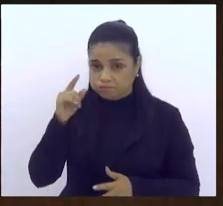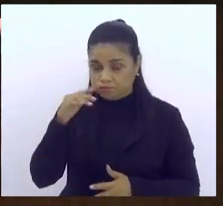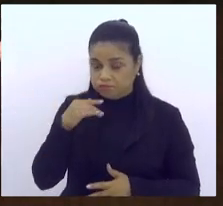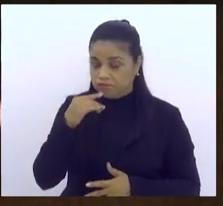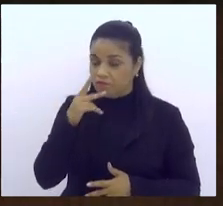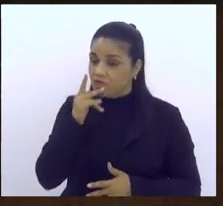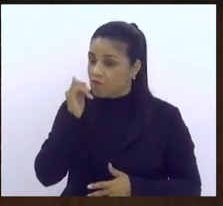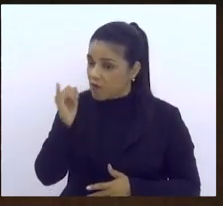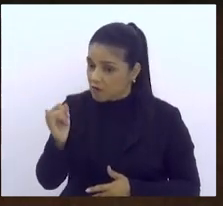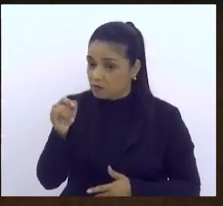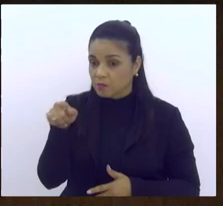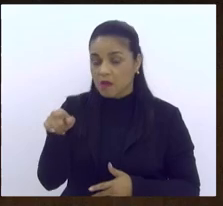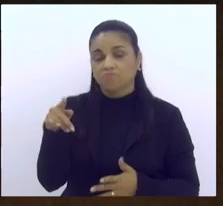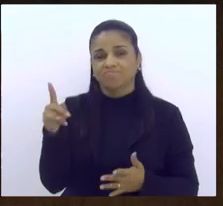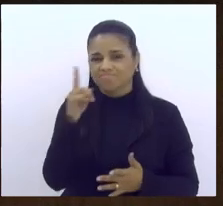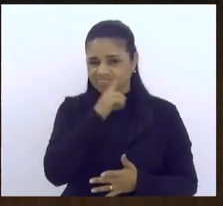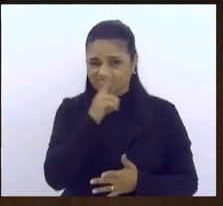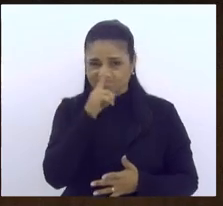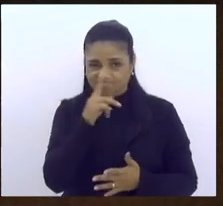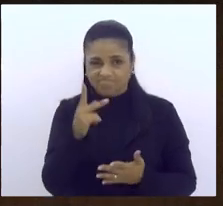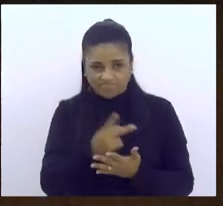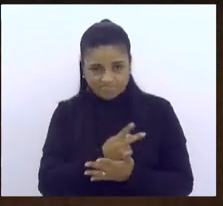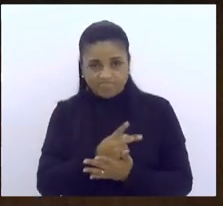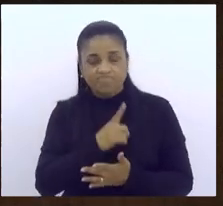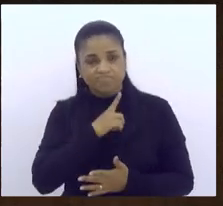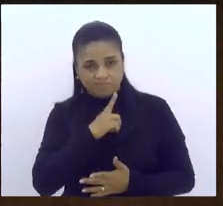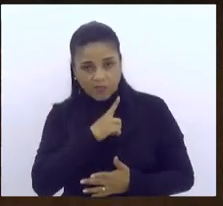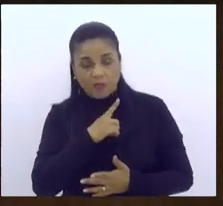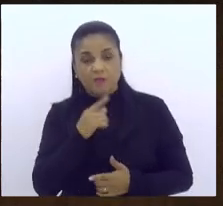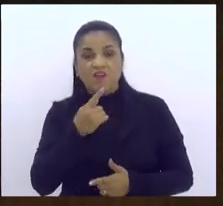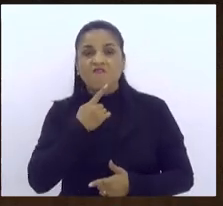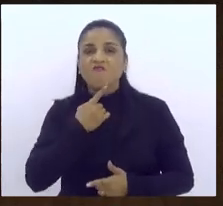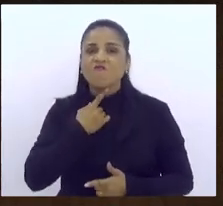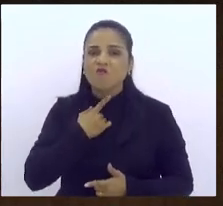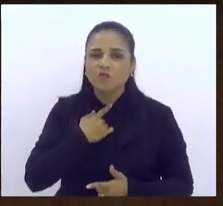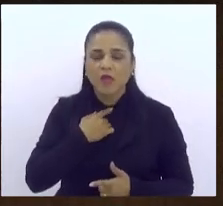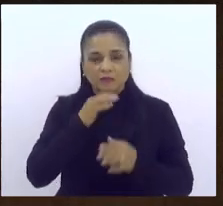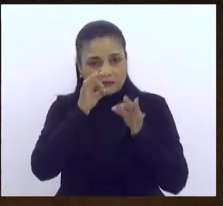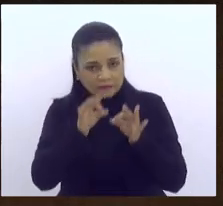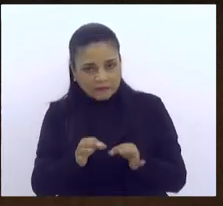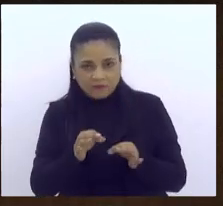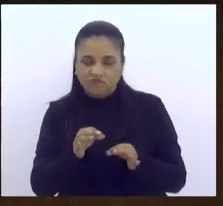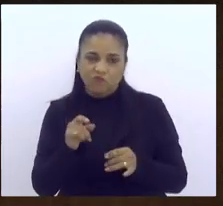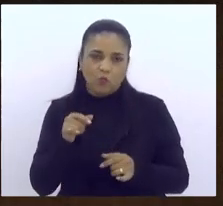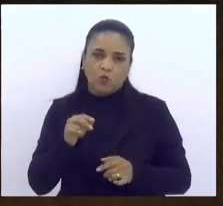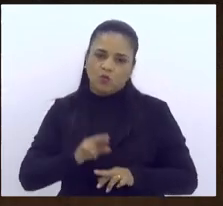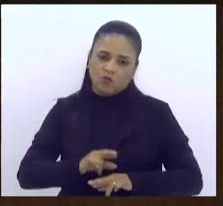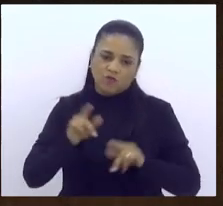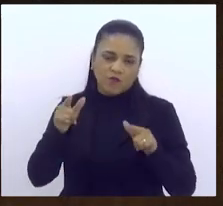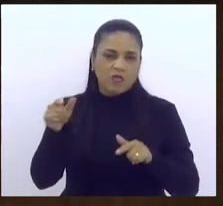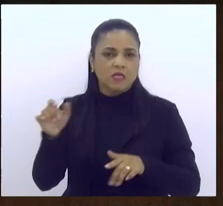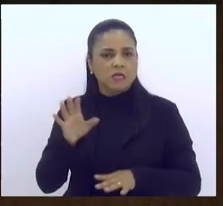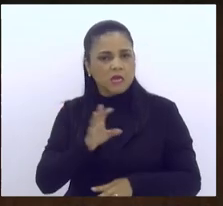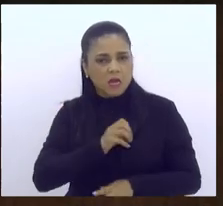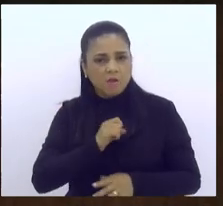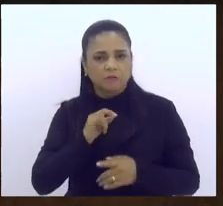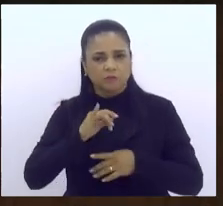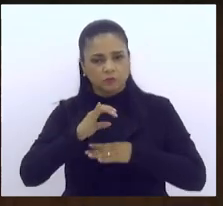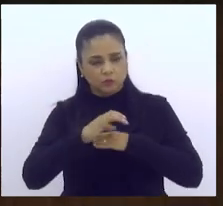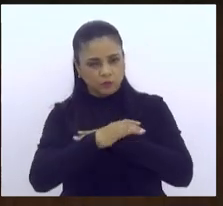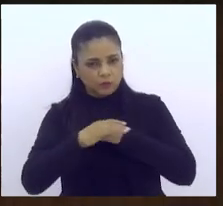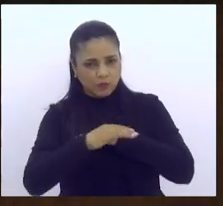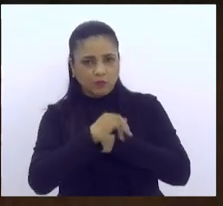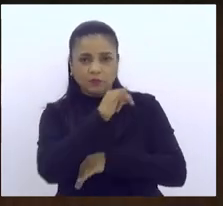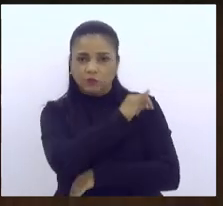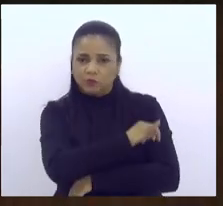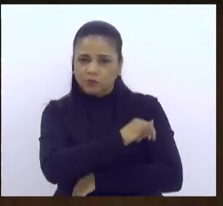está errando, mas com certeza a vontade dele também não é essa. É um apaixonado pelo Estado do Rio de Janeiro, é governador